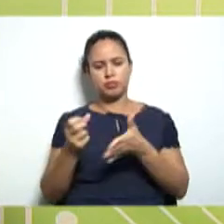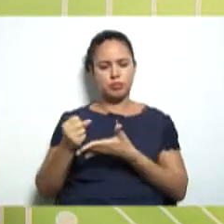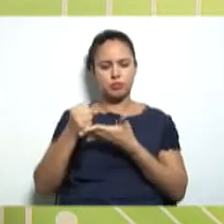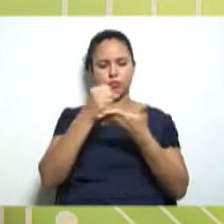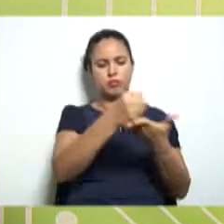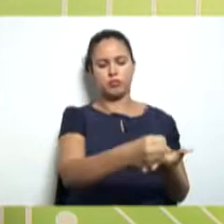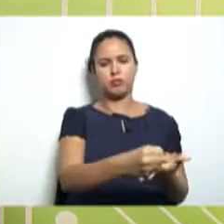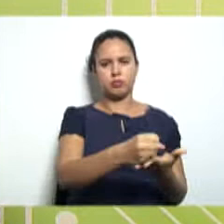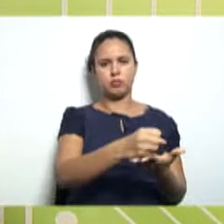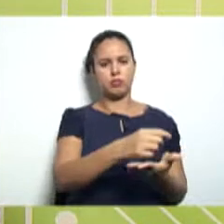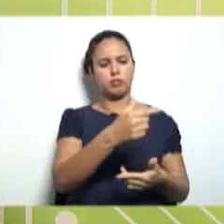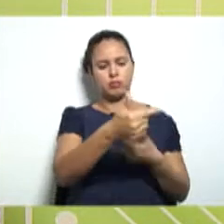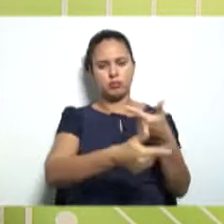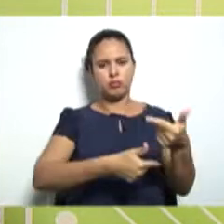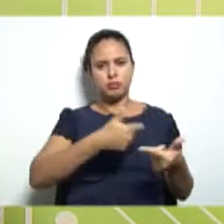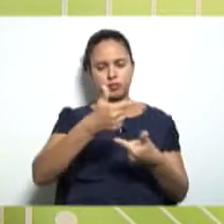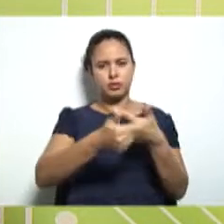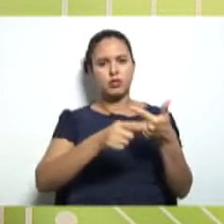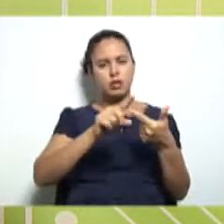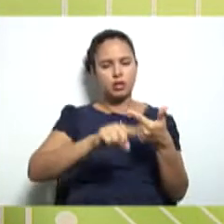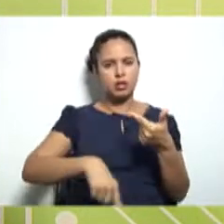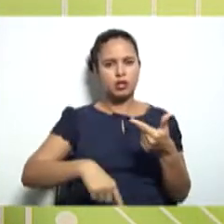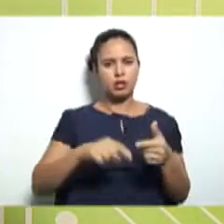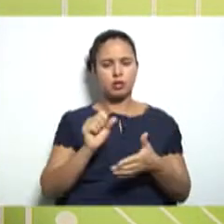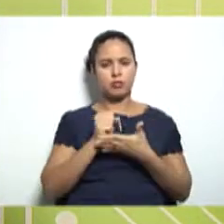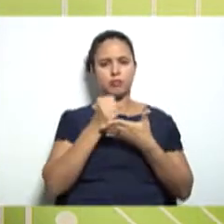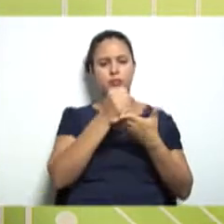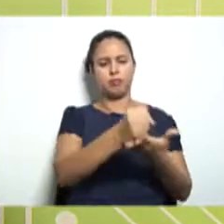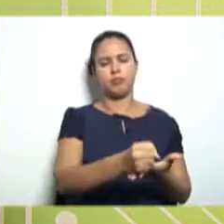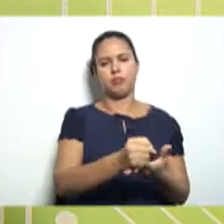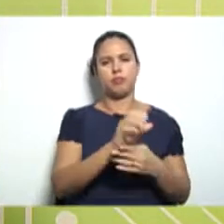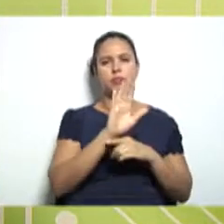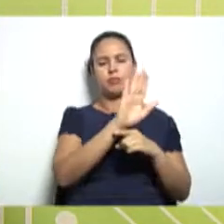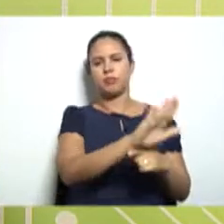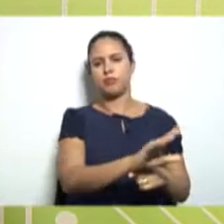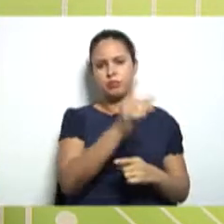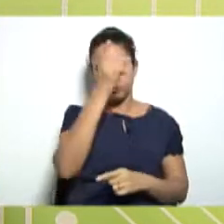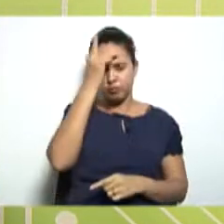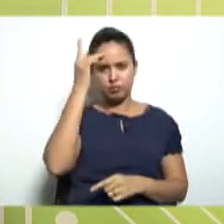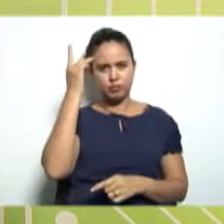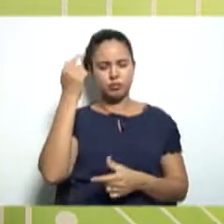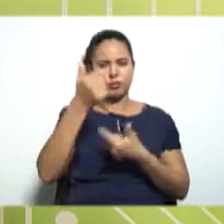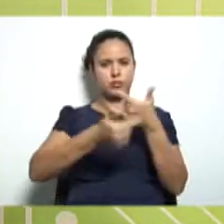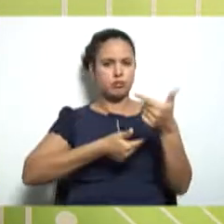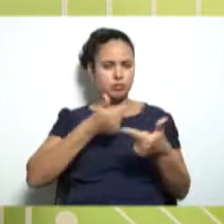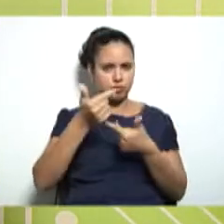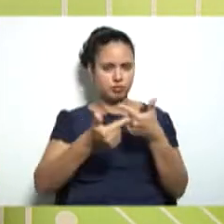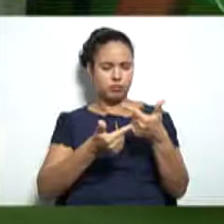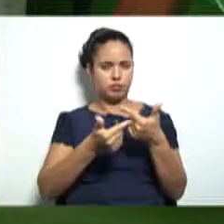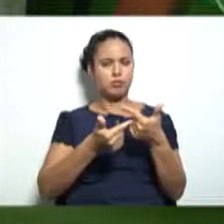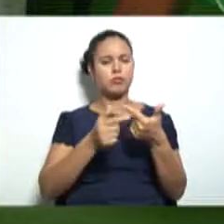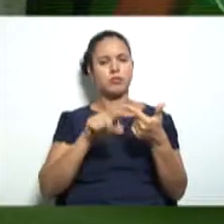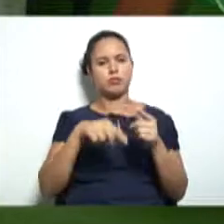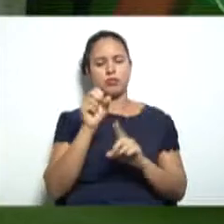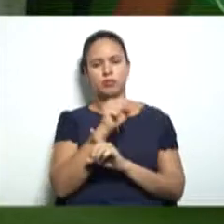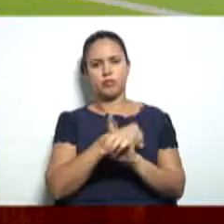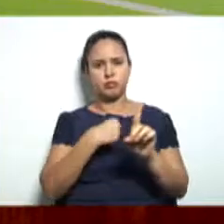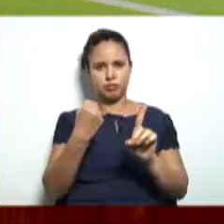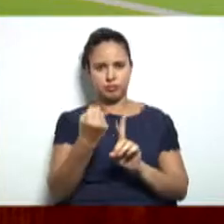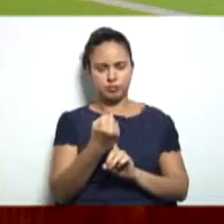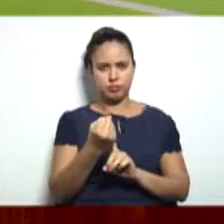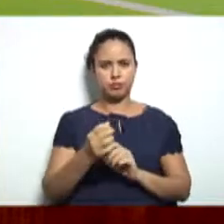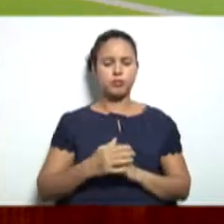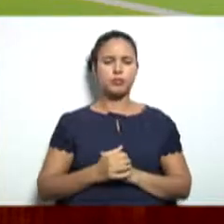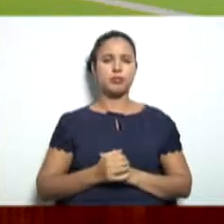trabalho. A ideia aqui é tornar a pessoa mais funcional, mais produtiva na nossa sociedade. Um detalhe importante também, professora, no ramo